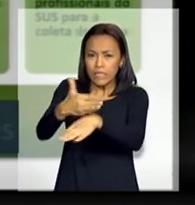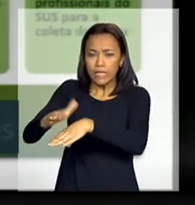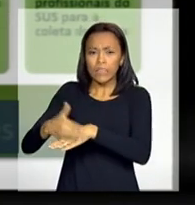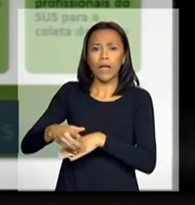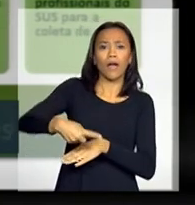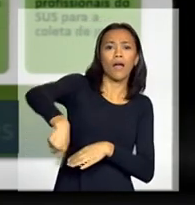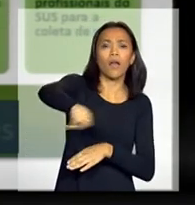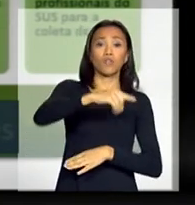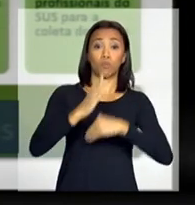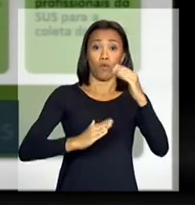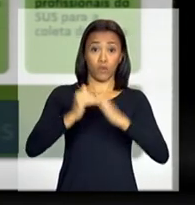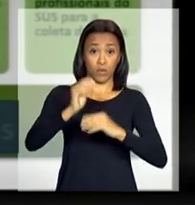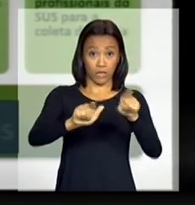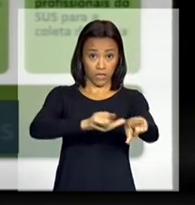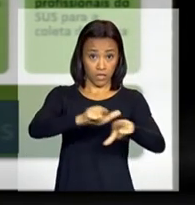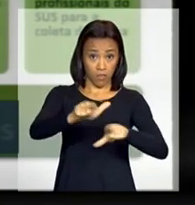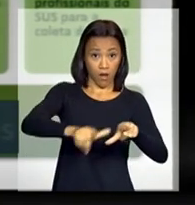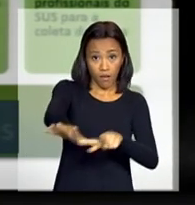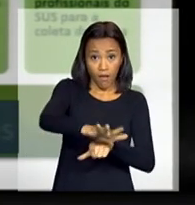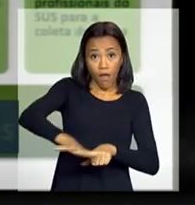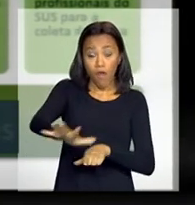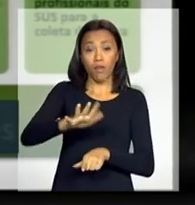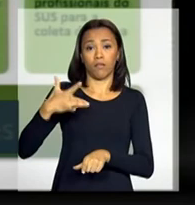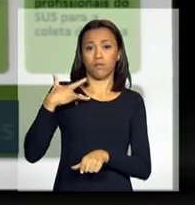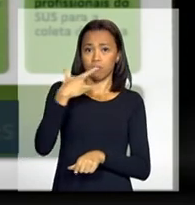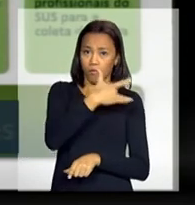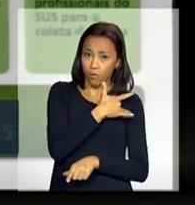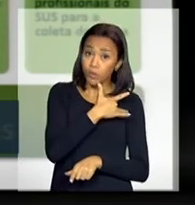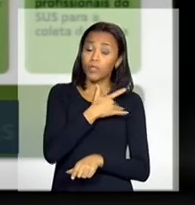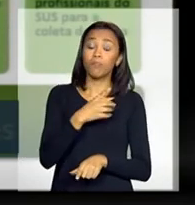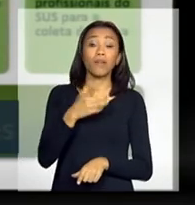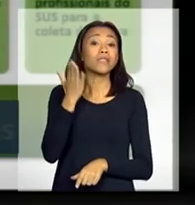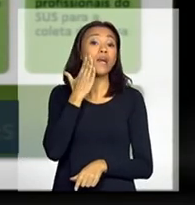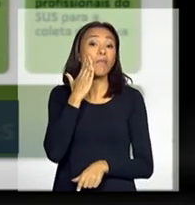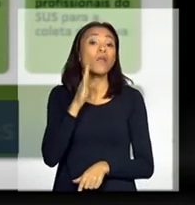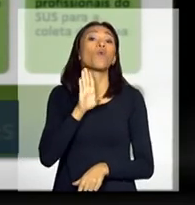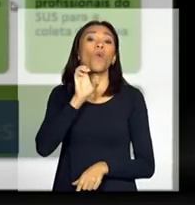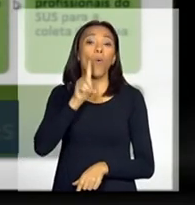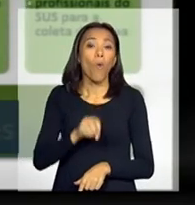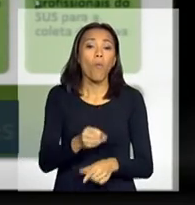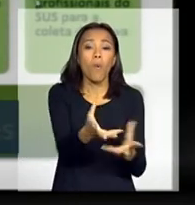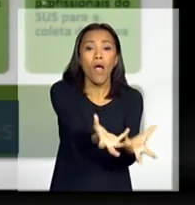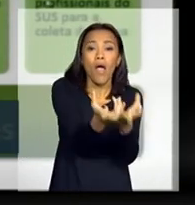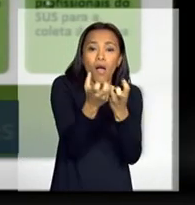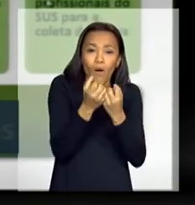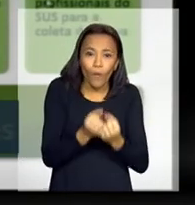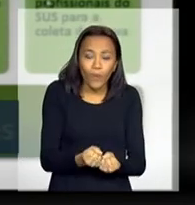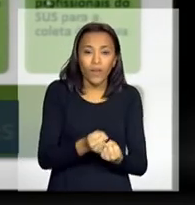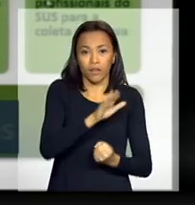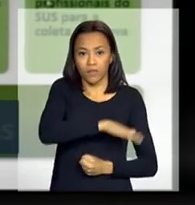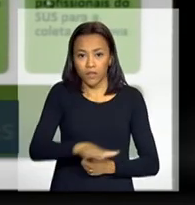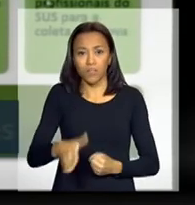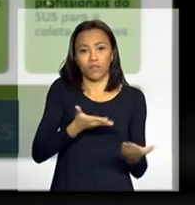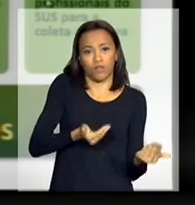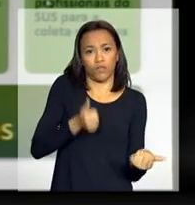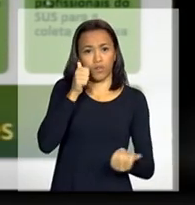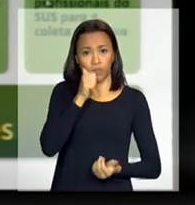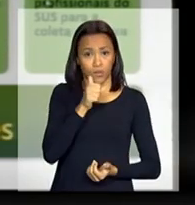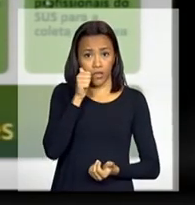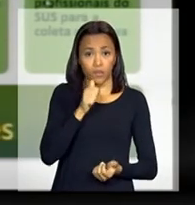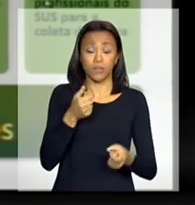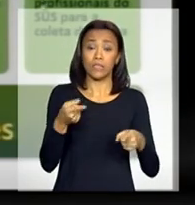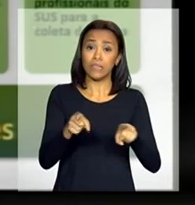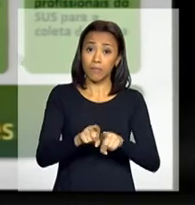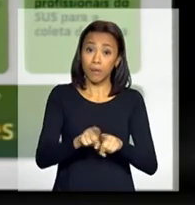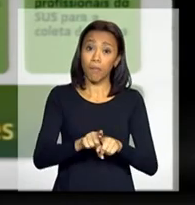da Segurança Pública para os atendimentos humanizados as crianças jovens e mulheres para